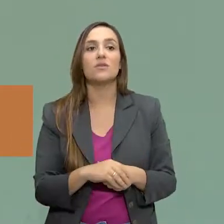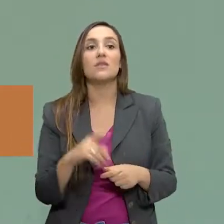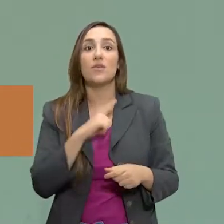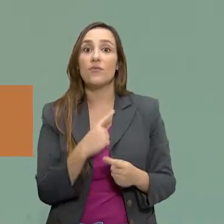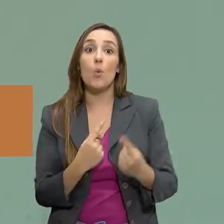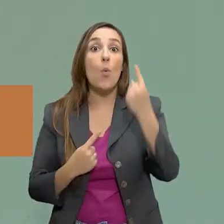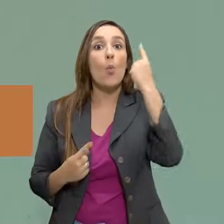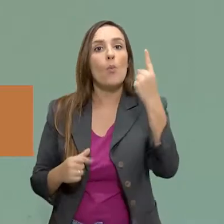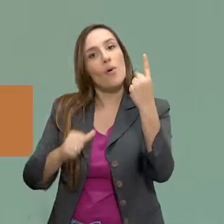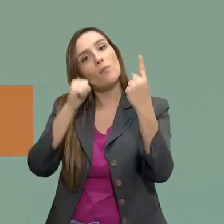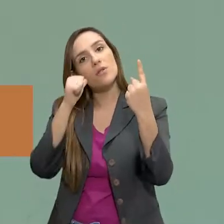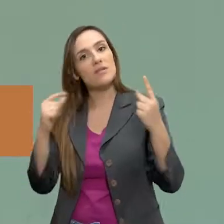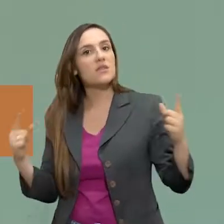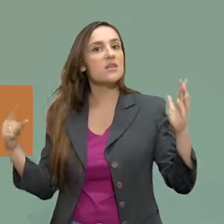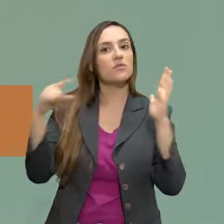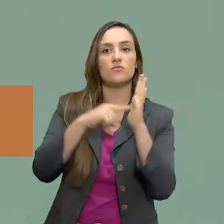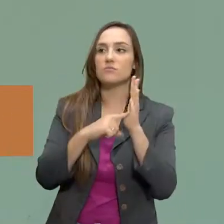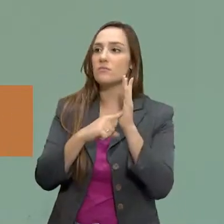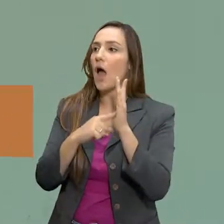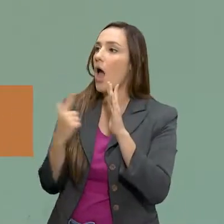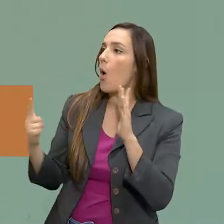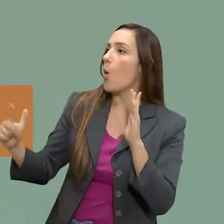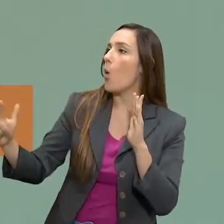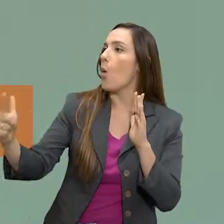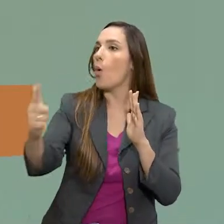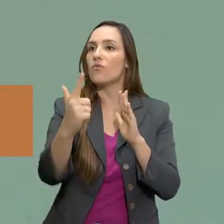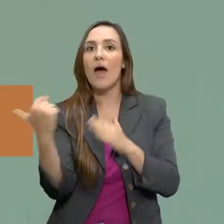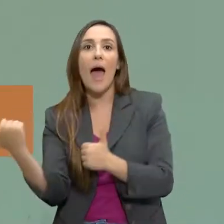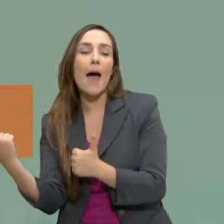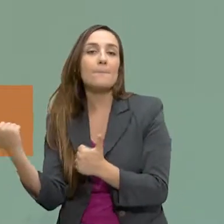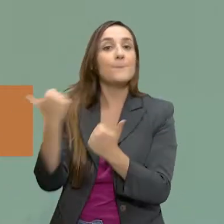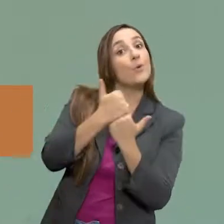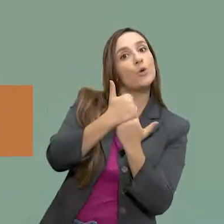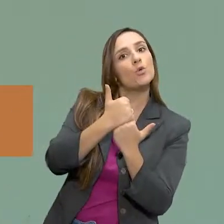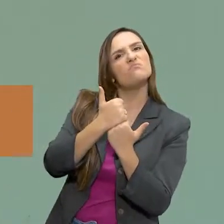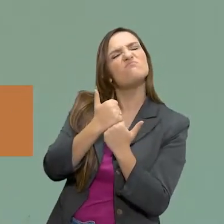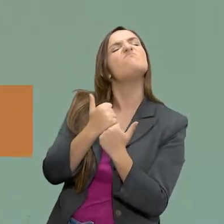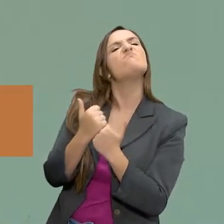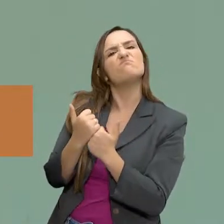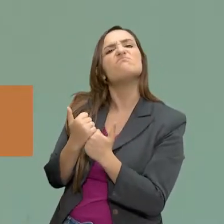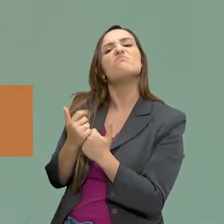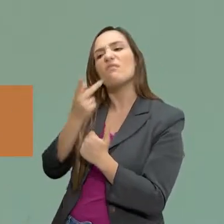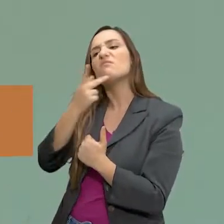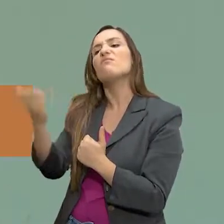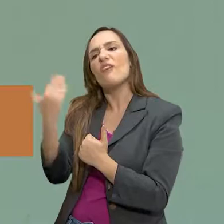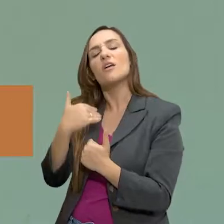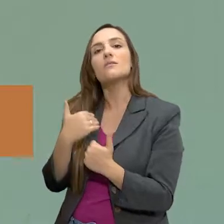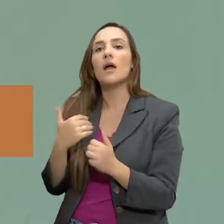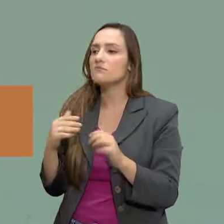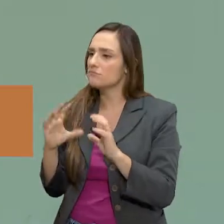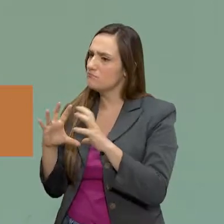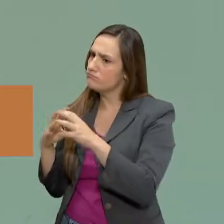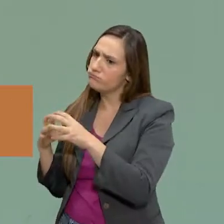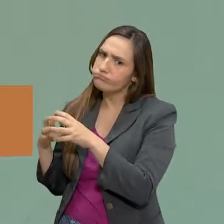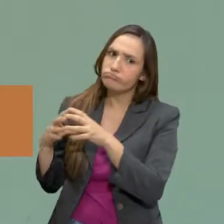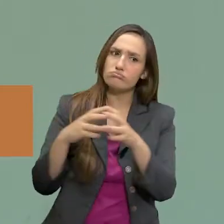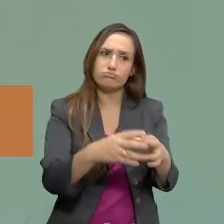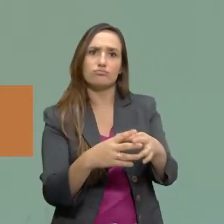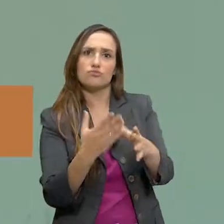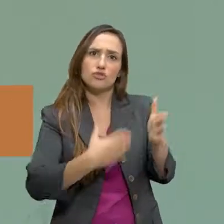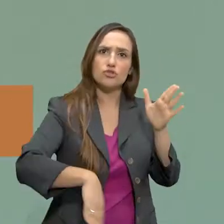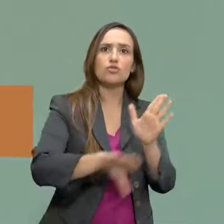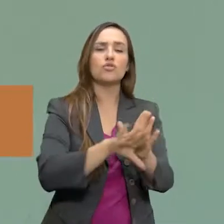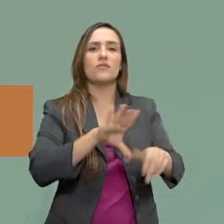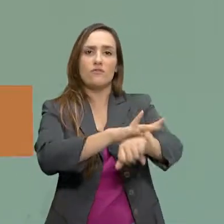Bonito, a partir da denúncia de uma mulher e da união de várias outras que também tinham passado por isso, elas chegaram à defensoria, né,